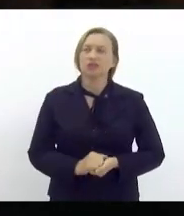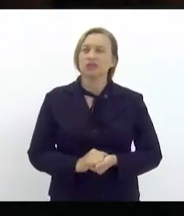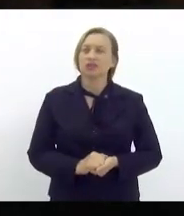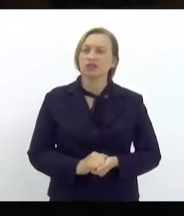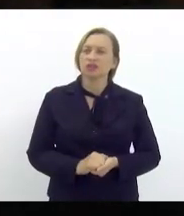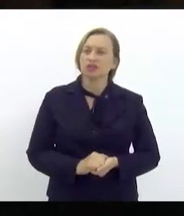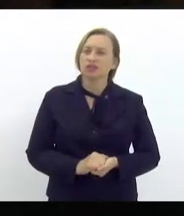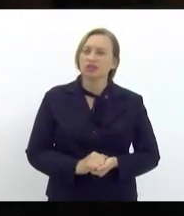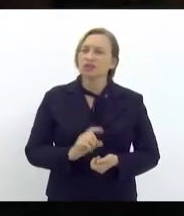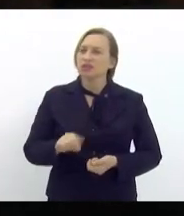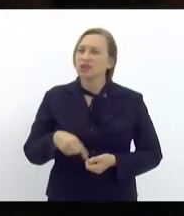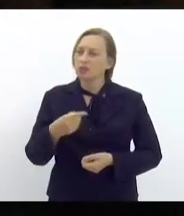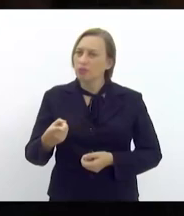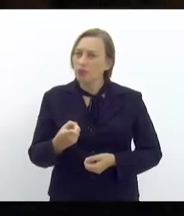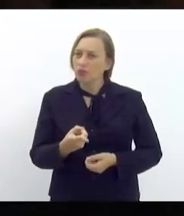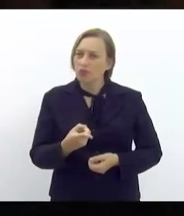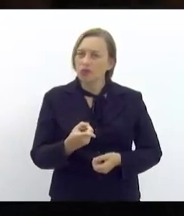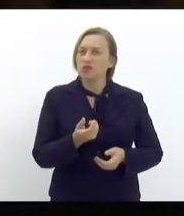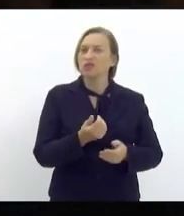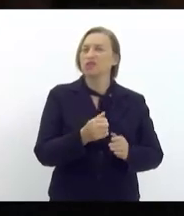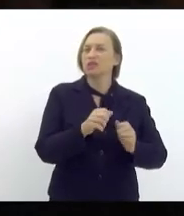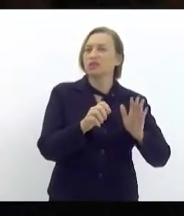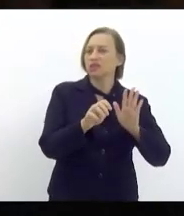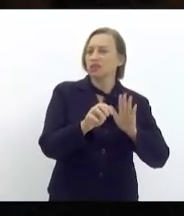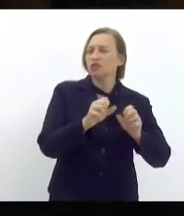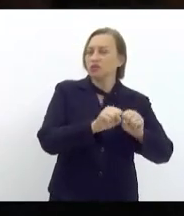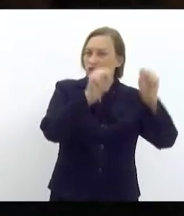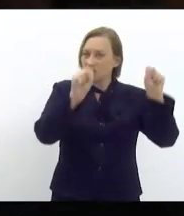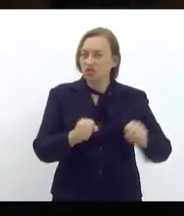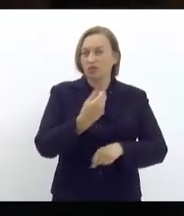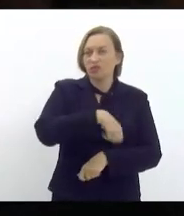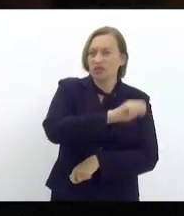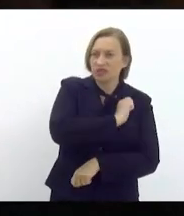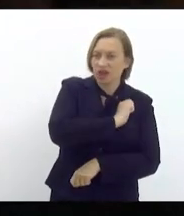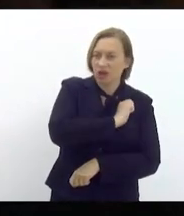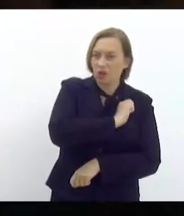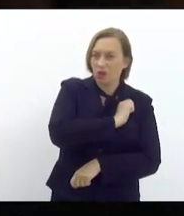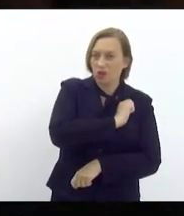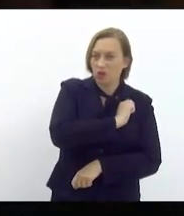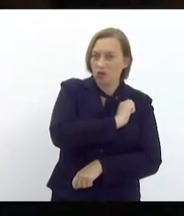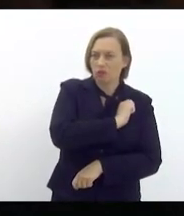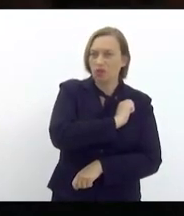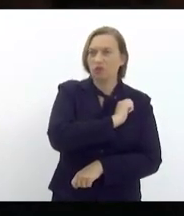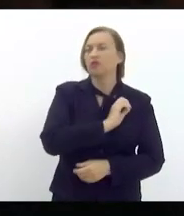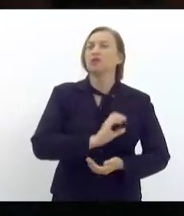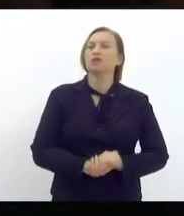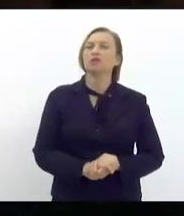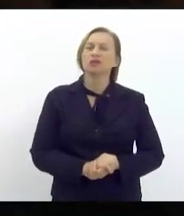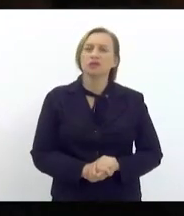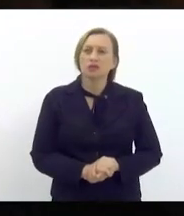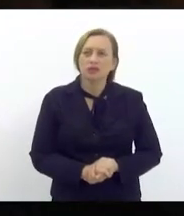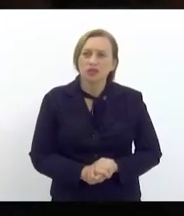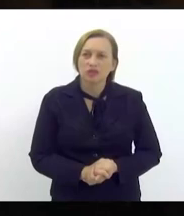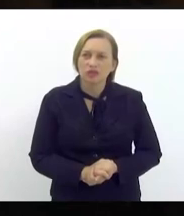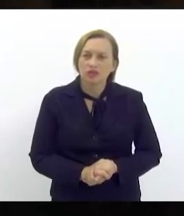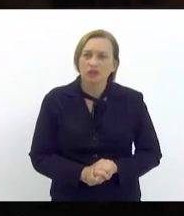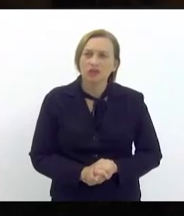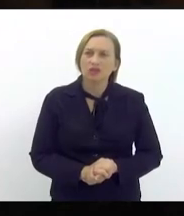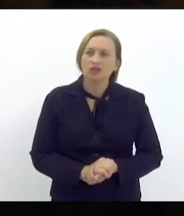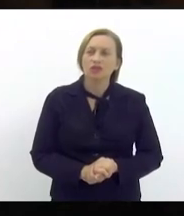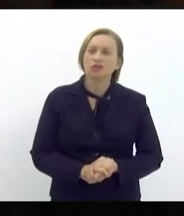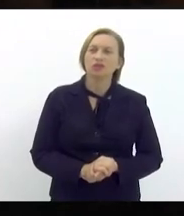fato após o regime de recuperação fiscal mas porque hoje as nossas emendas não são publicizadas na peça